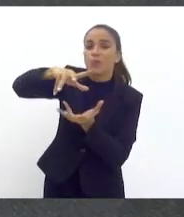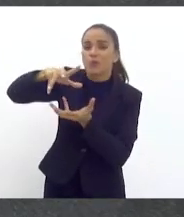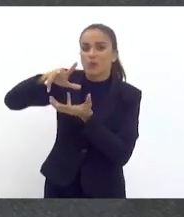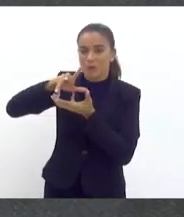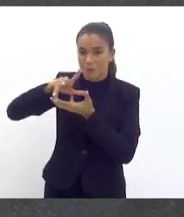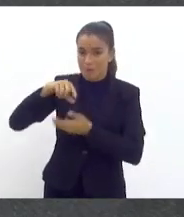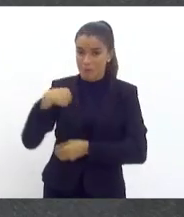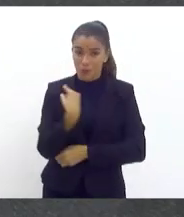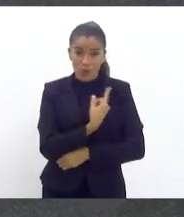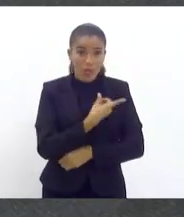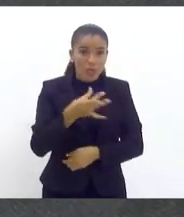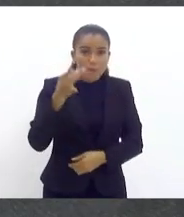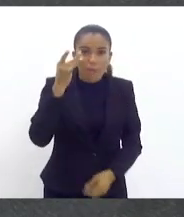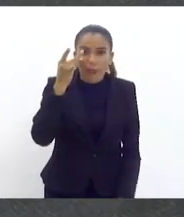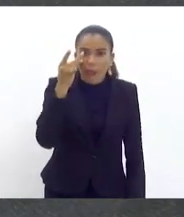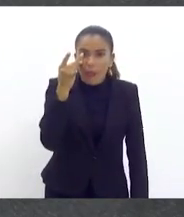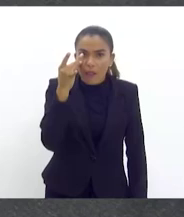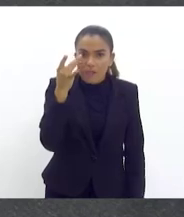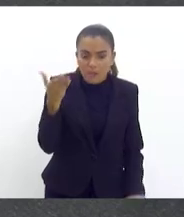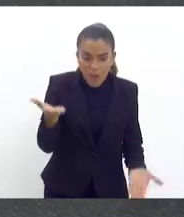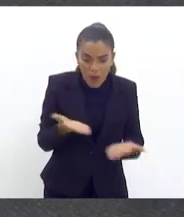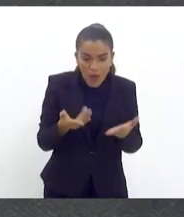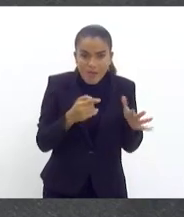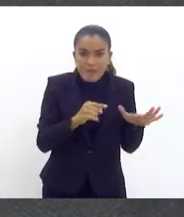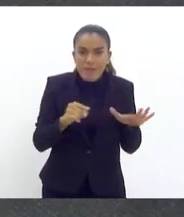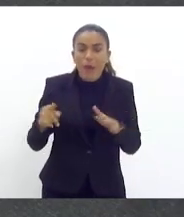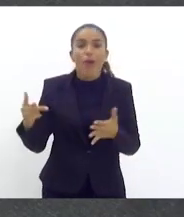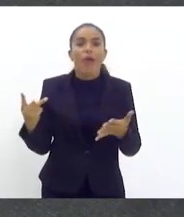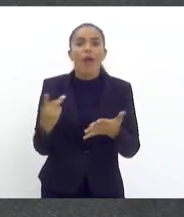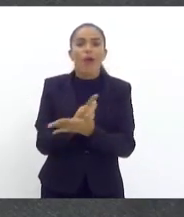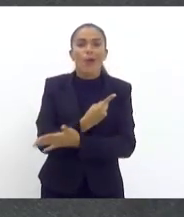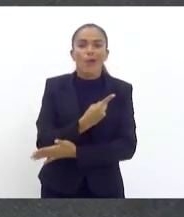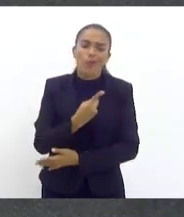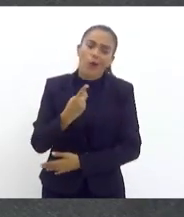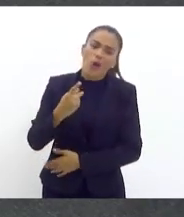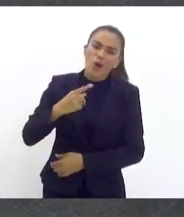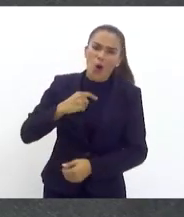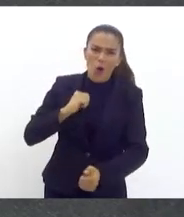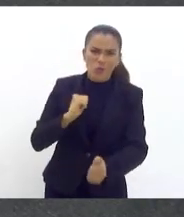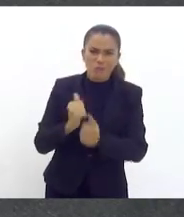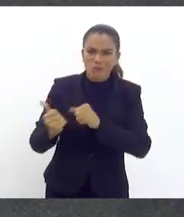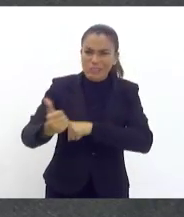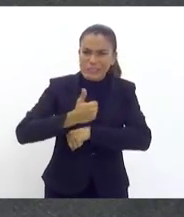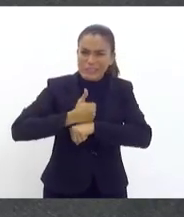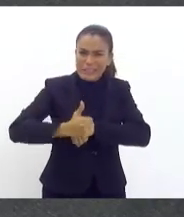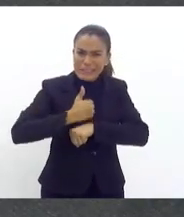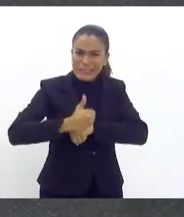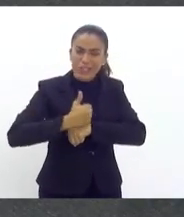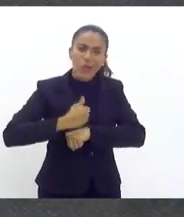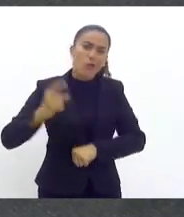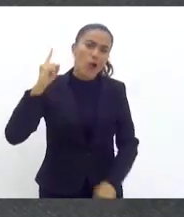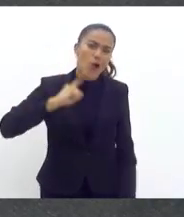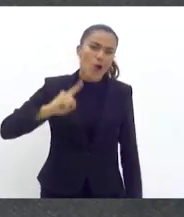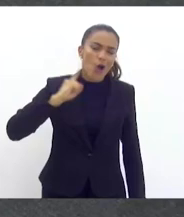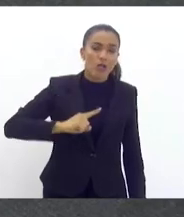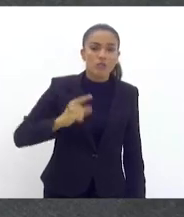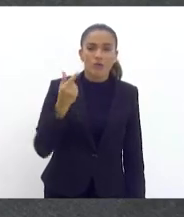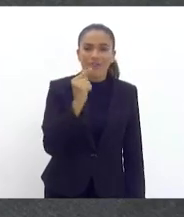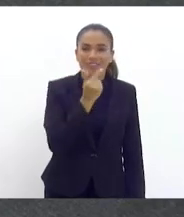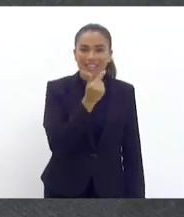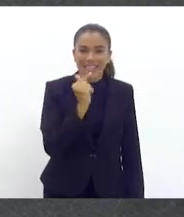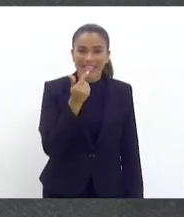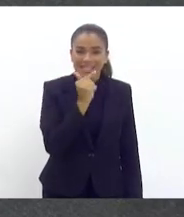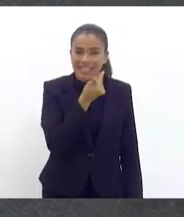gente presenciou ao longo dessa semana o que aconteceu com o nosso craque de bola rubro-negro, o Vinícius